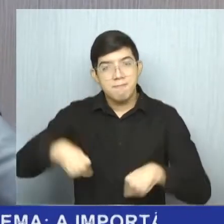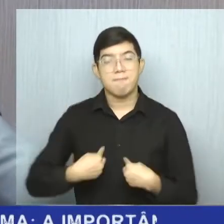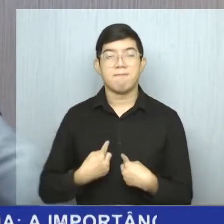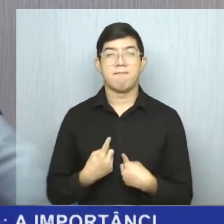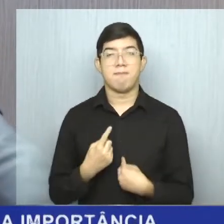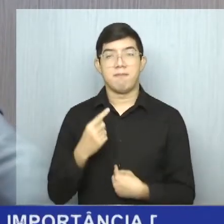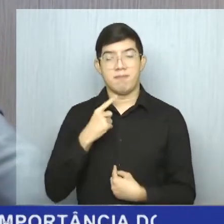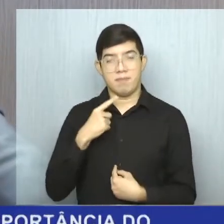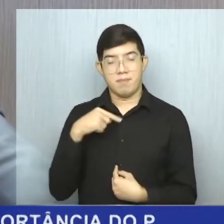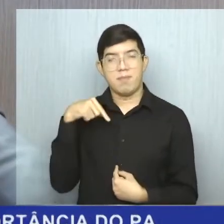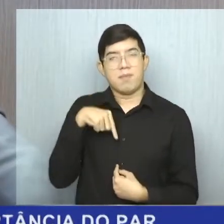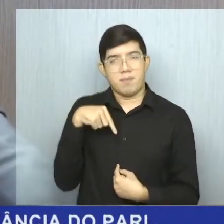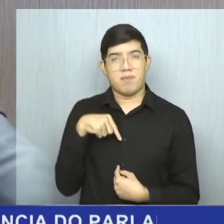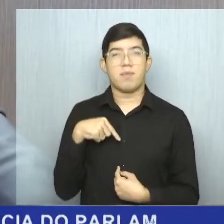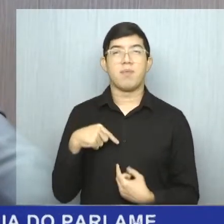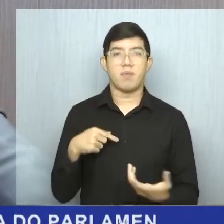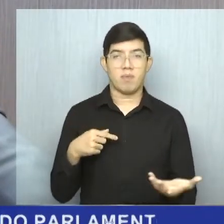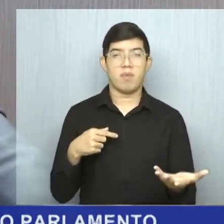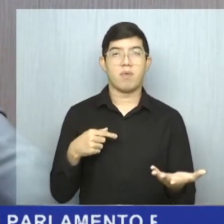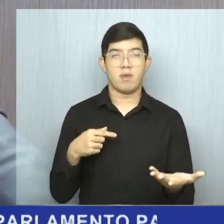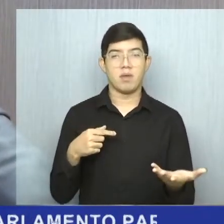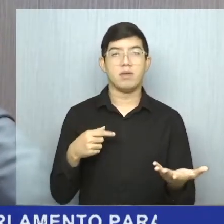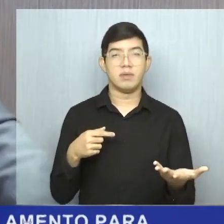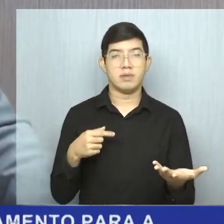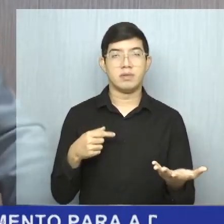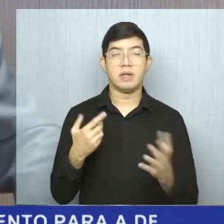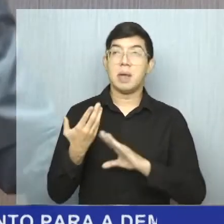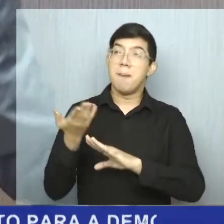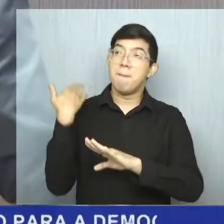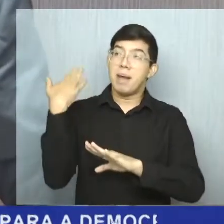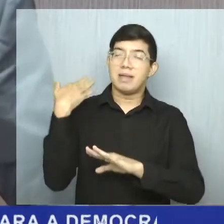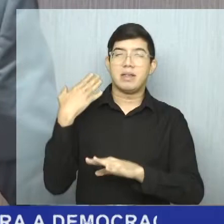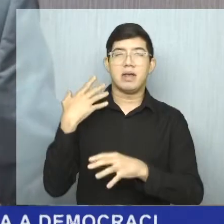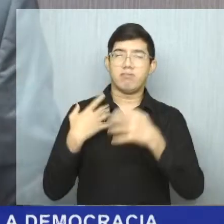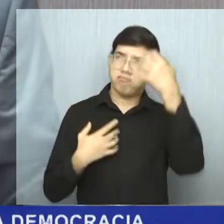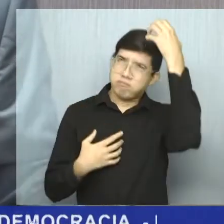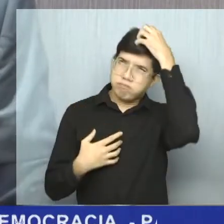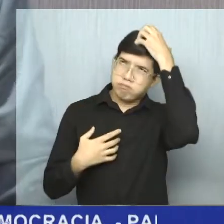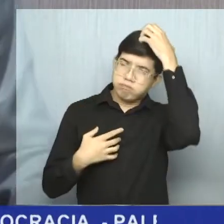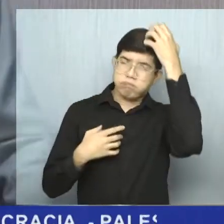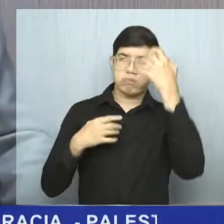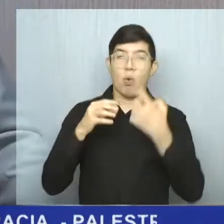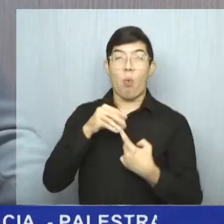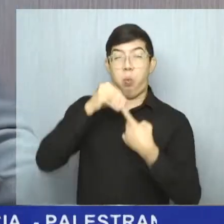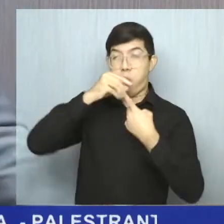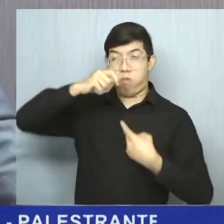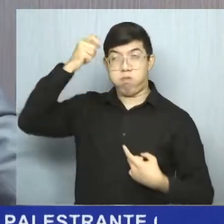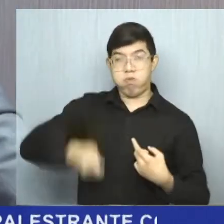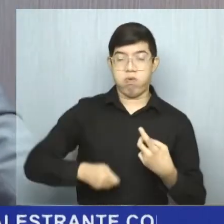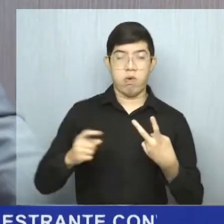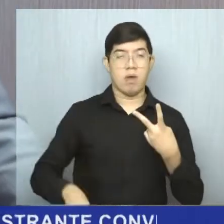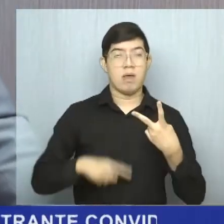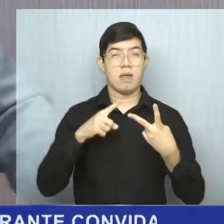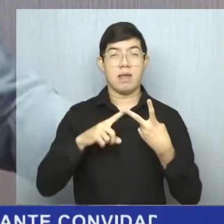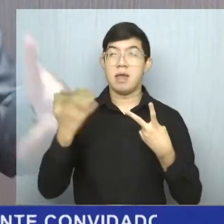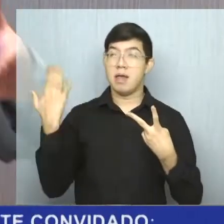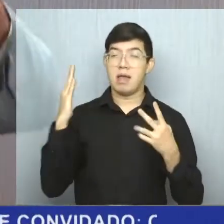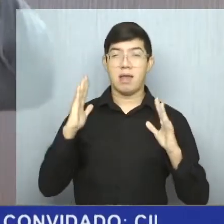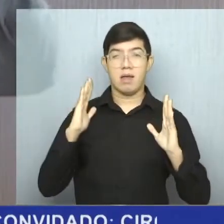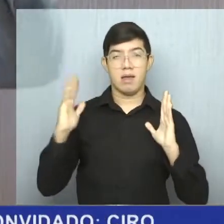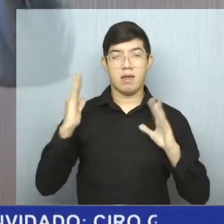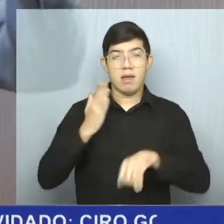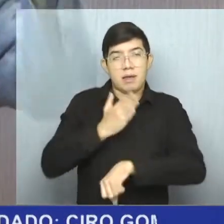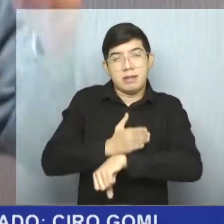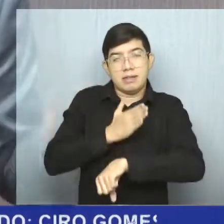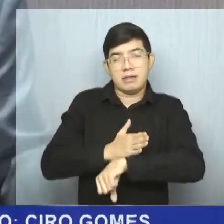parlamento, lá na negação do absolutismo, lá na negação do obscurantismo da Idade Média, como